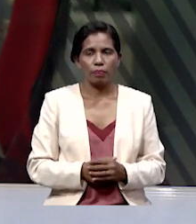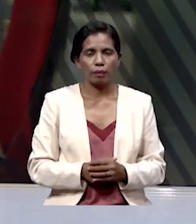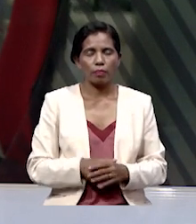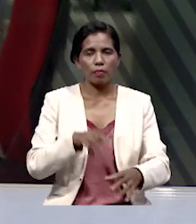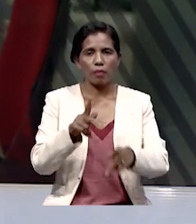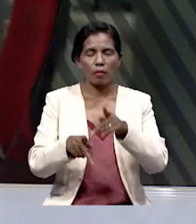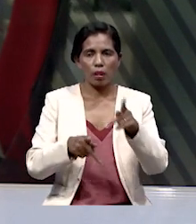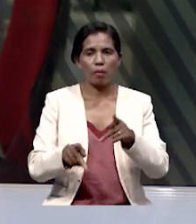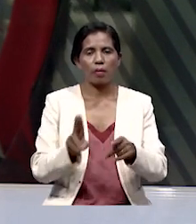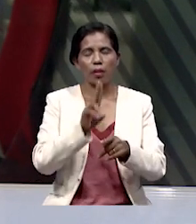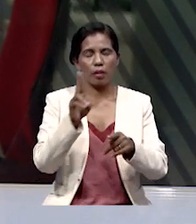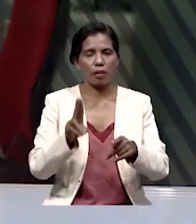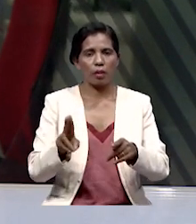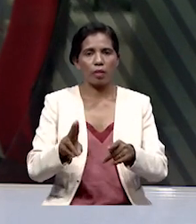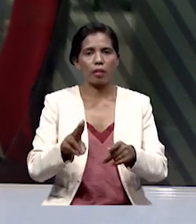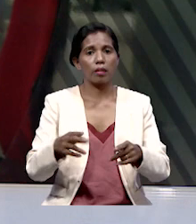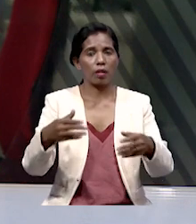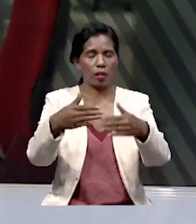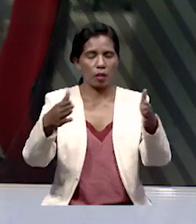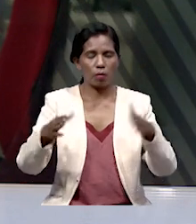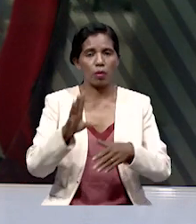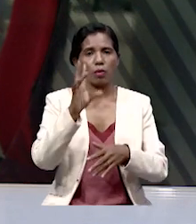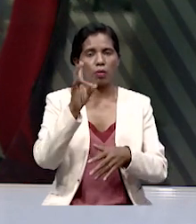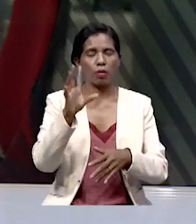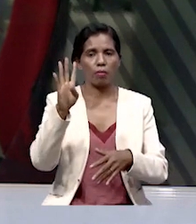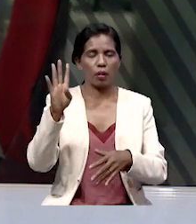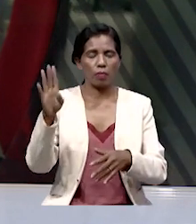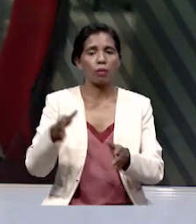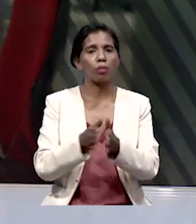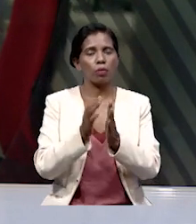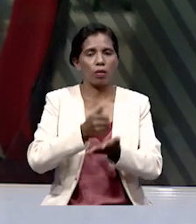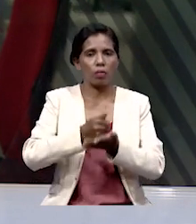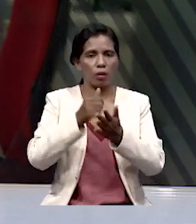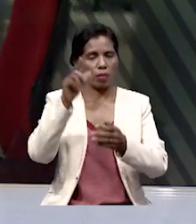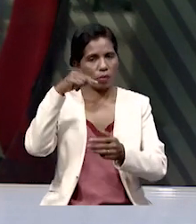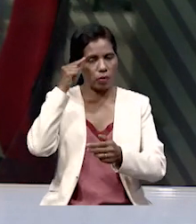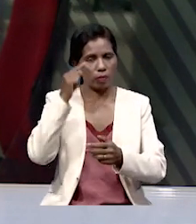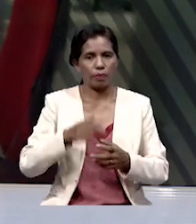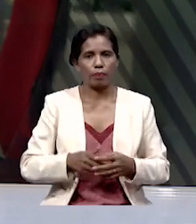Comunidade NB ocupa campo 744 de Cora, russo apoio ao governo.